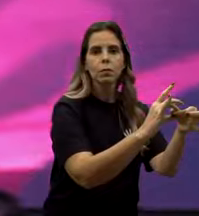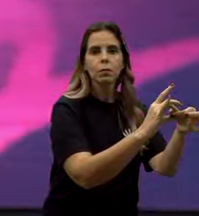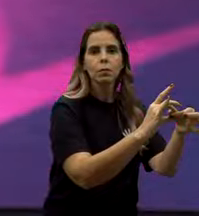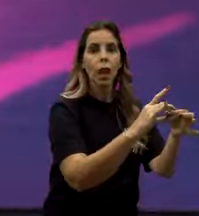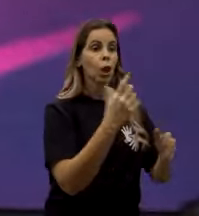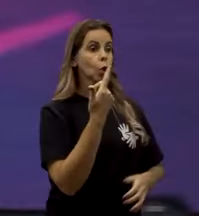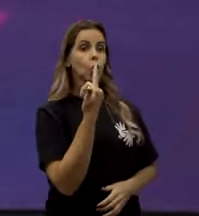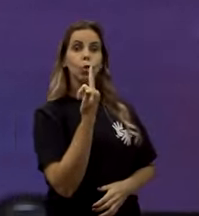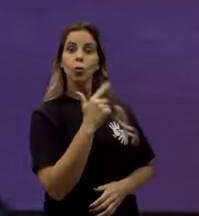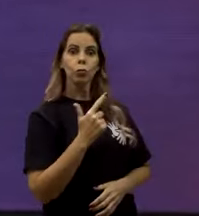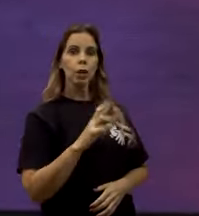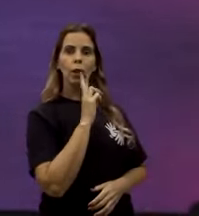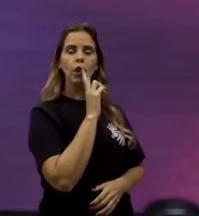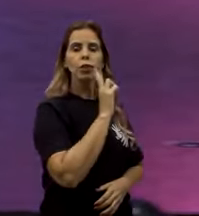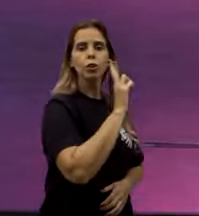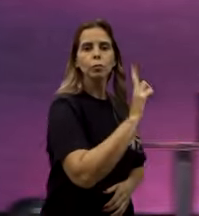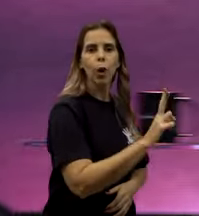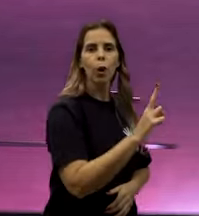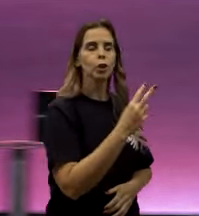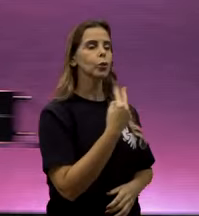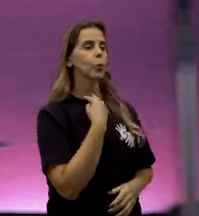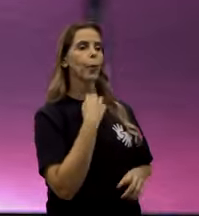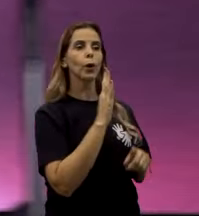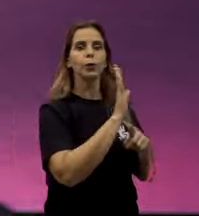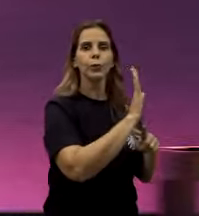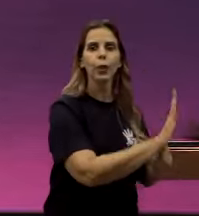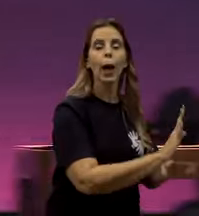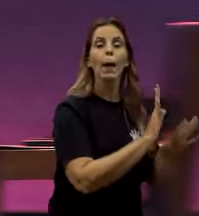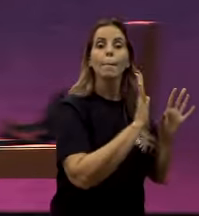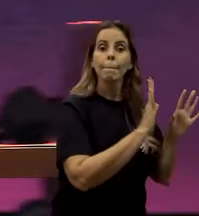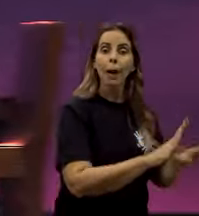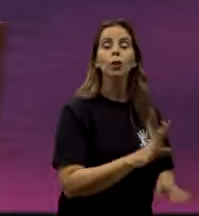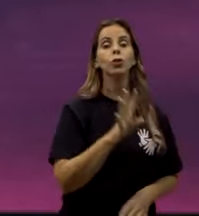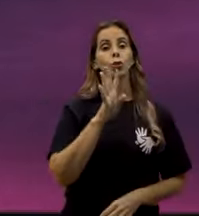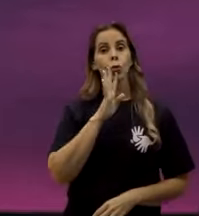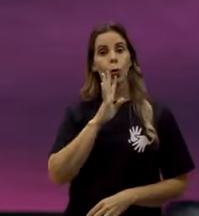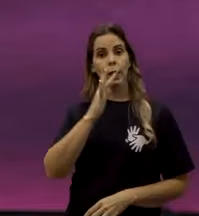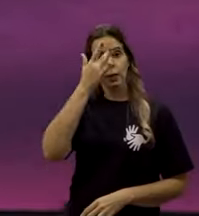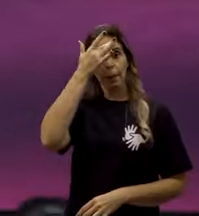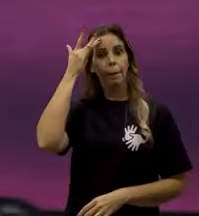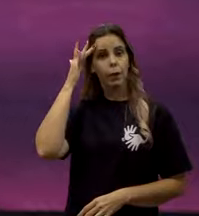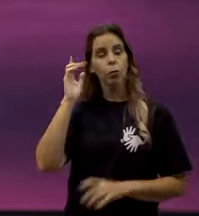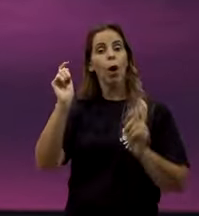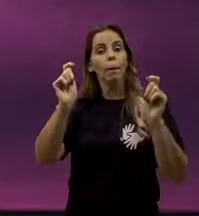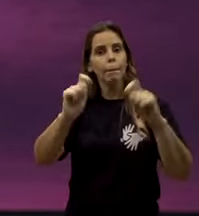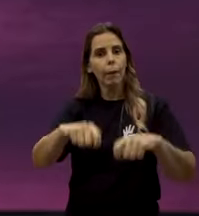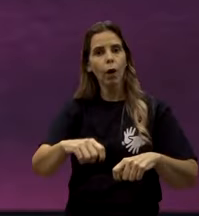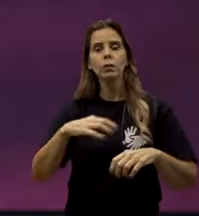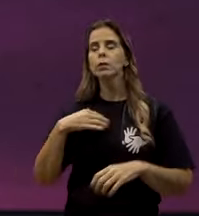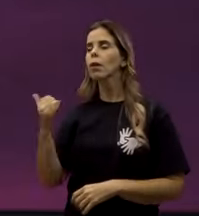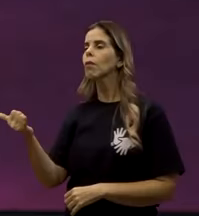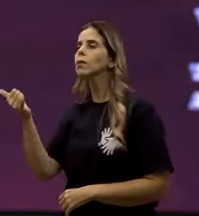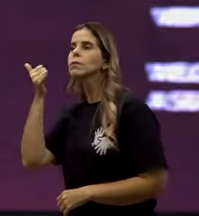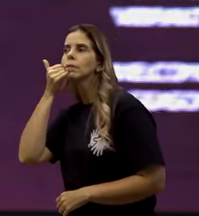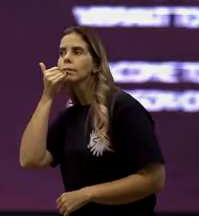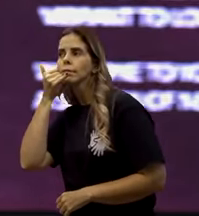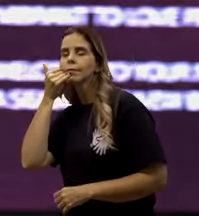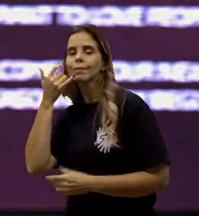vou te dar um exemplo bíblico tá o Ciro o cara que tava preso com José não podia fazer nada por José